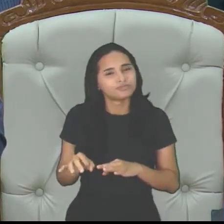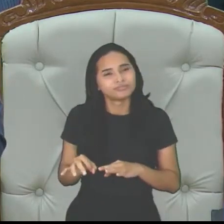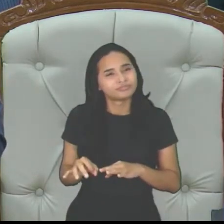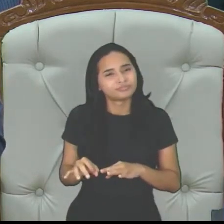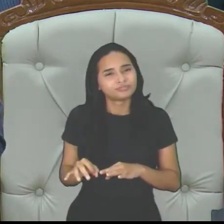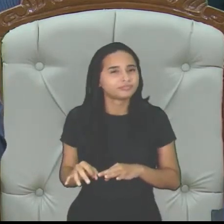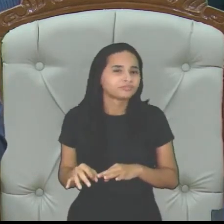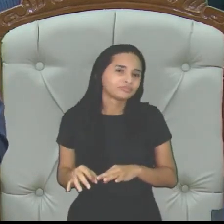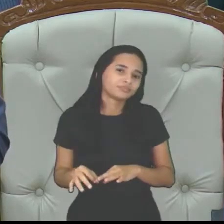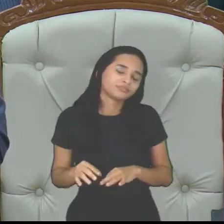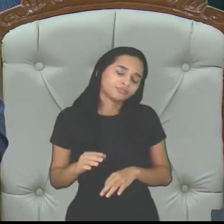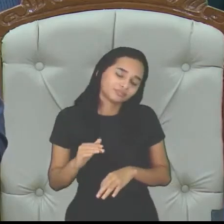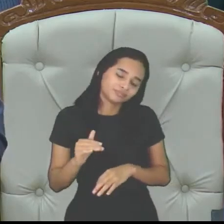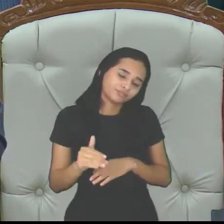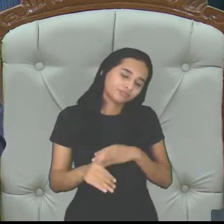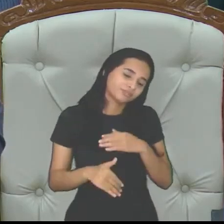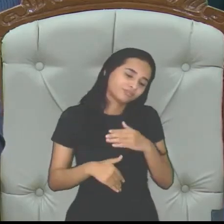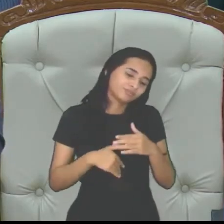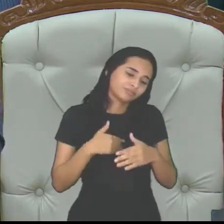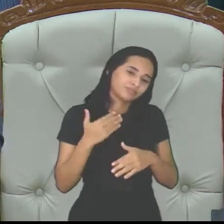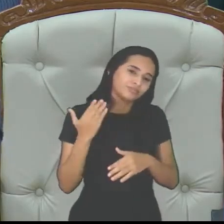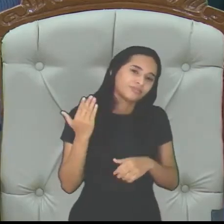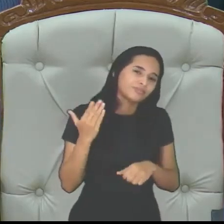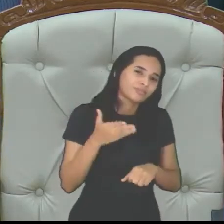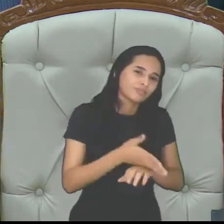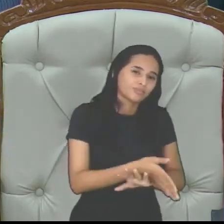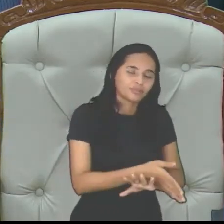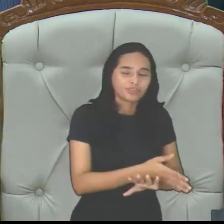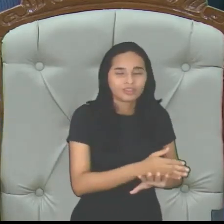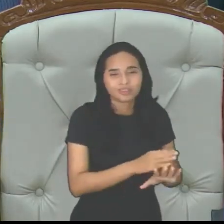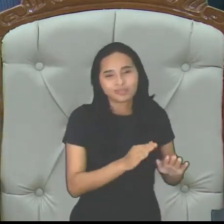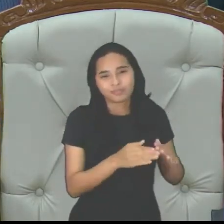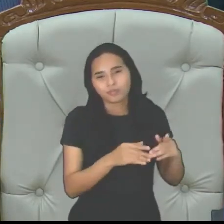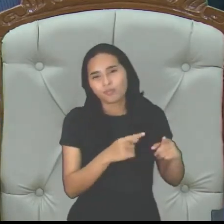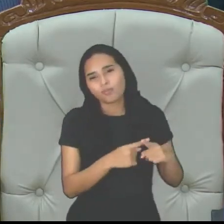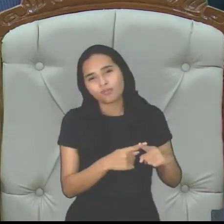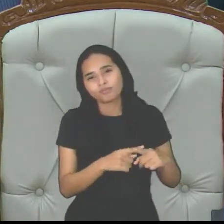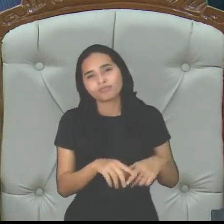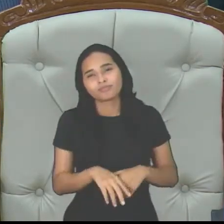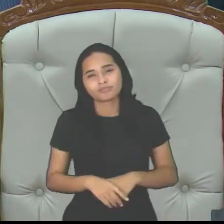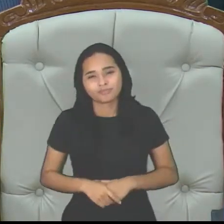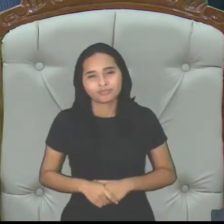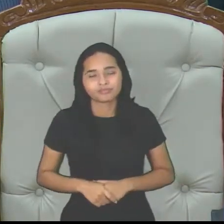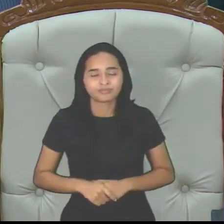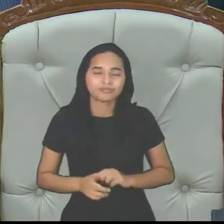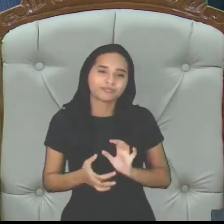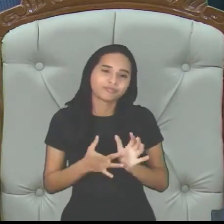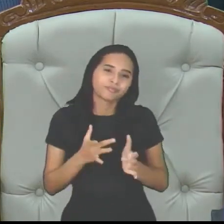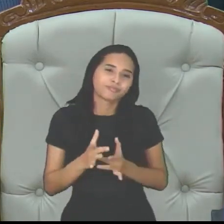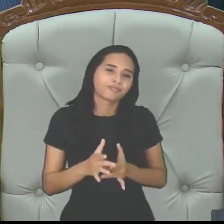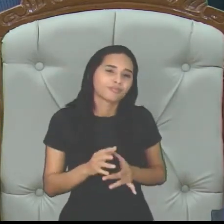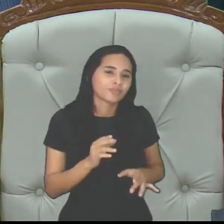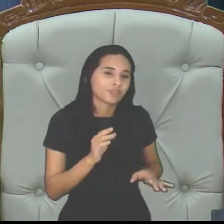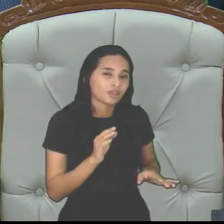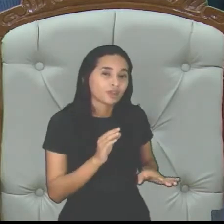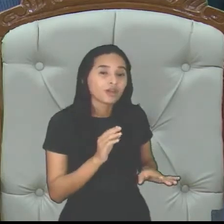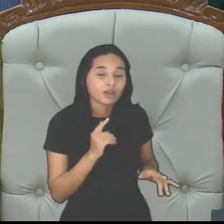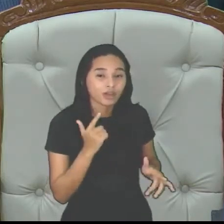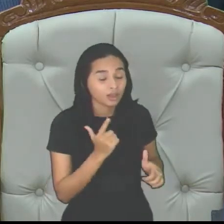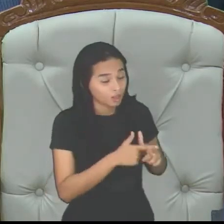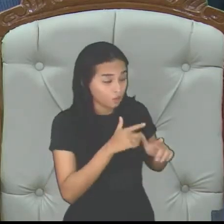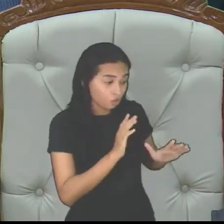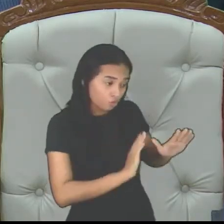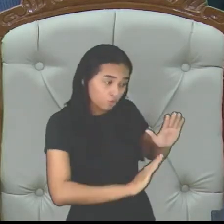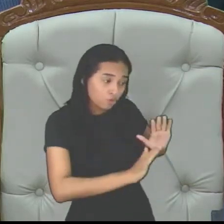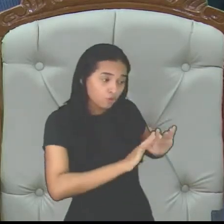forma paulatina entrando no meio das igrejas, irmãos. Jesus alerta, cuidado, que por